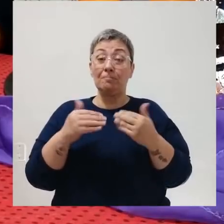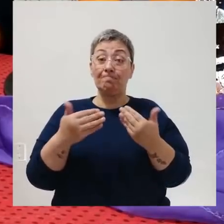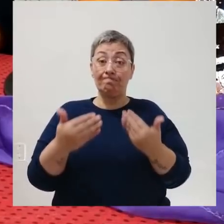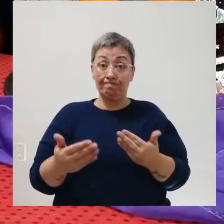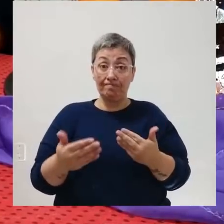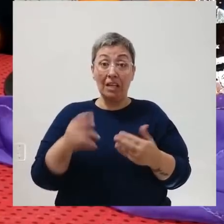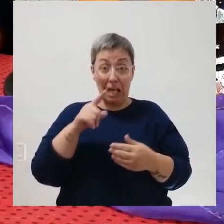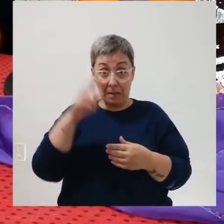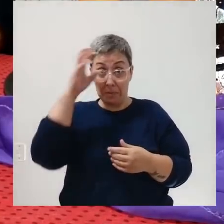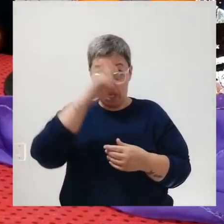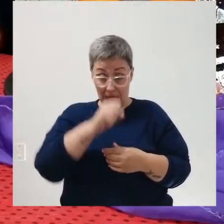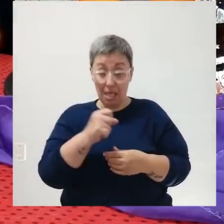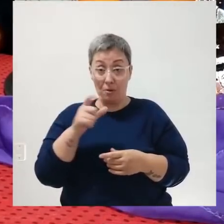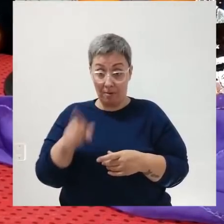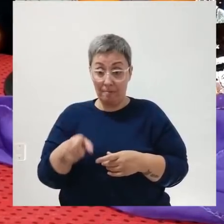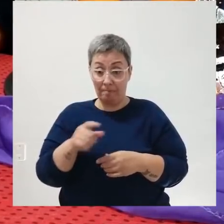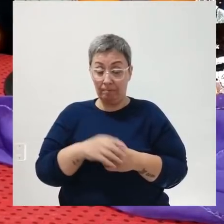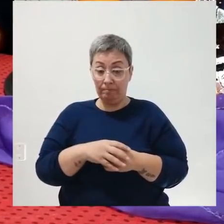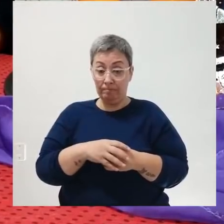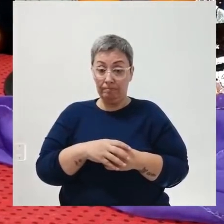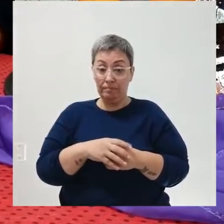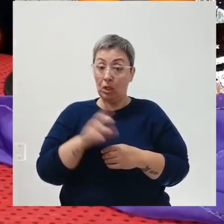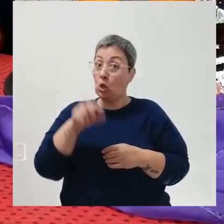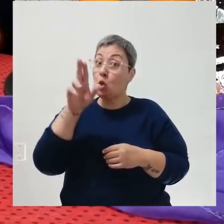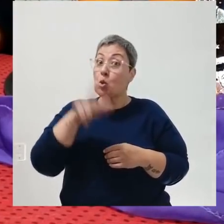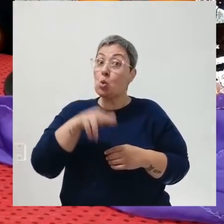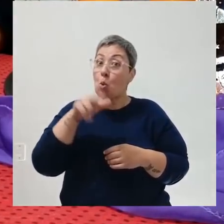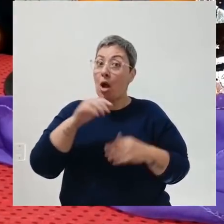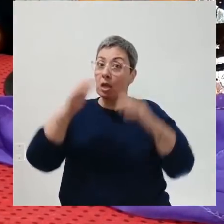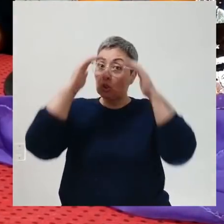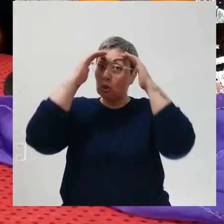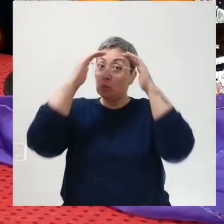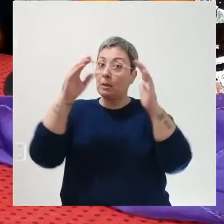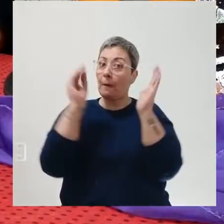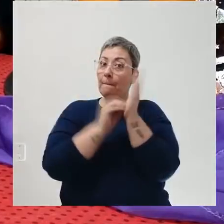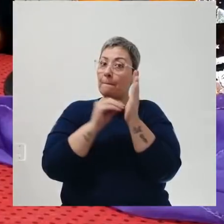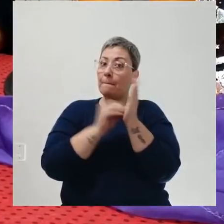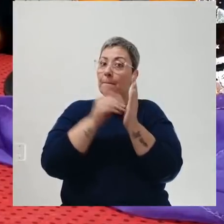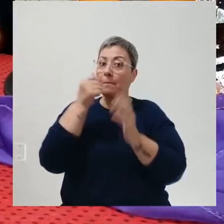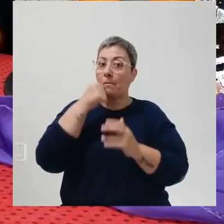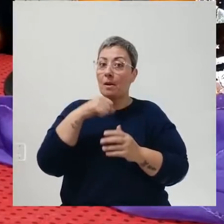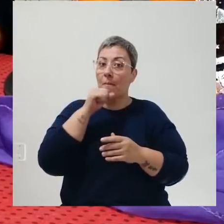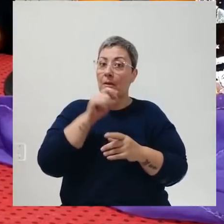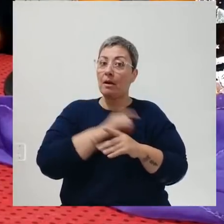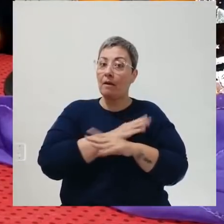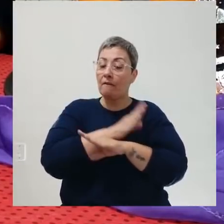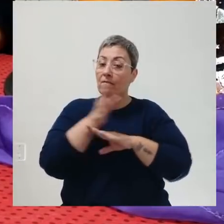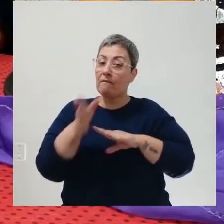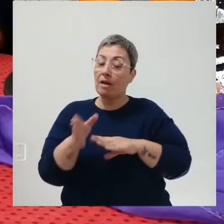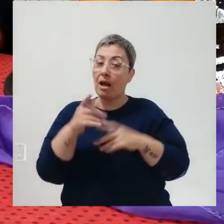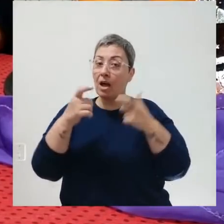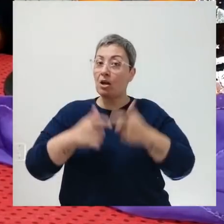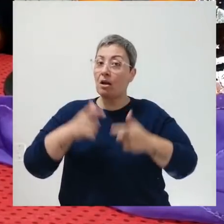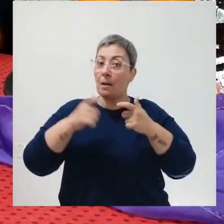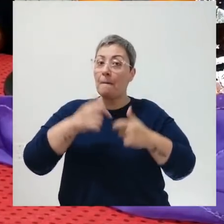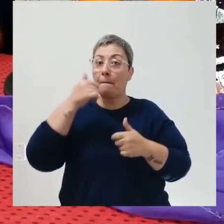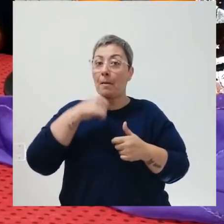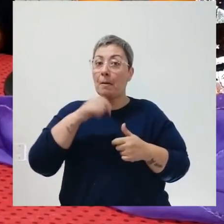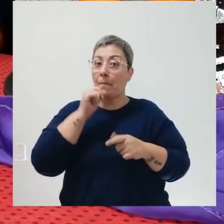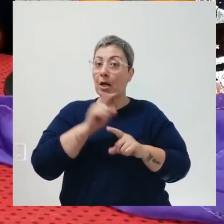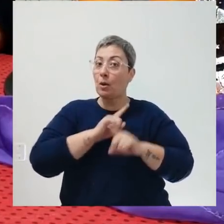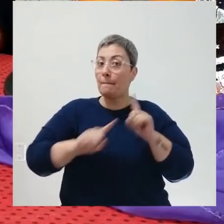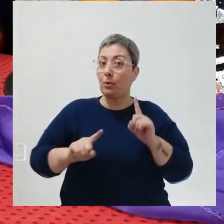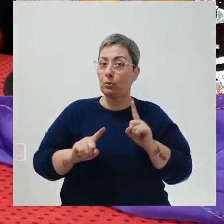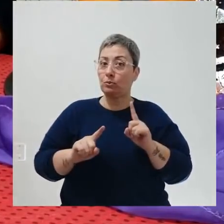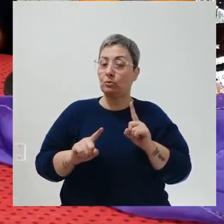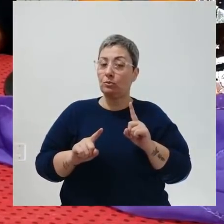Então você aprendeu a lição. Nunca mais desobedeça a sua mãe e nem vá para lugares aonde a sua mãe disse que você